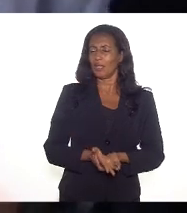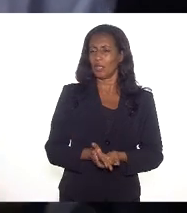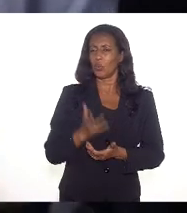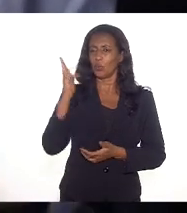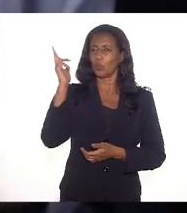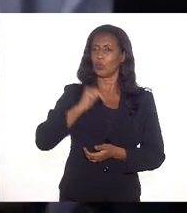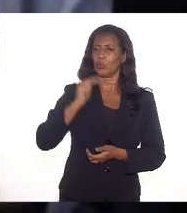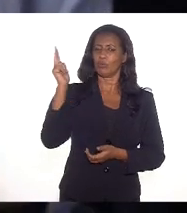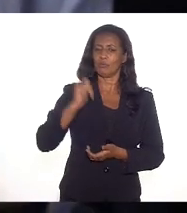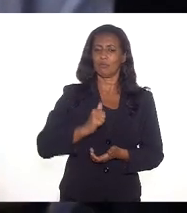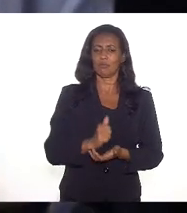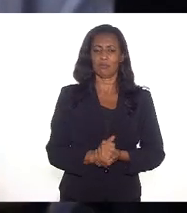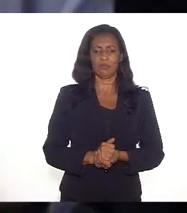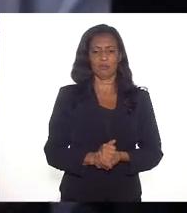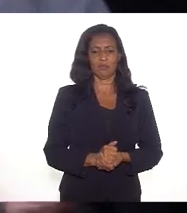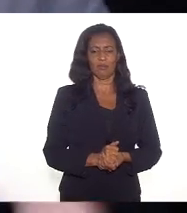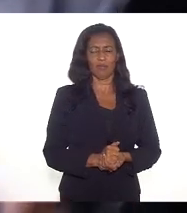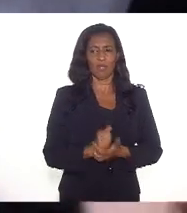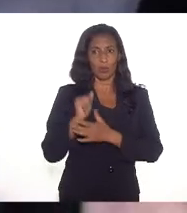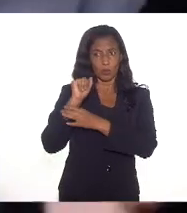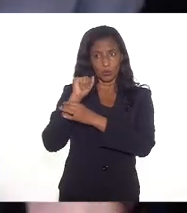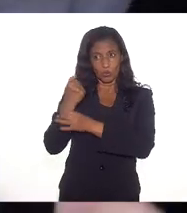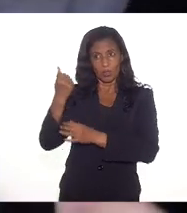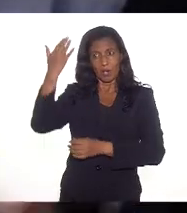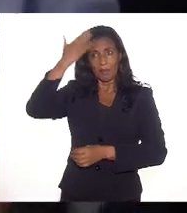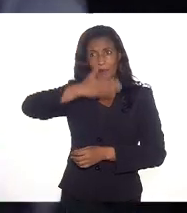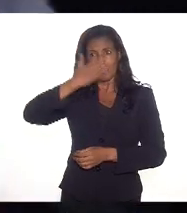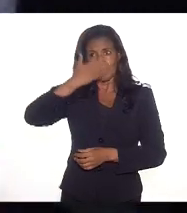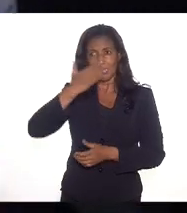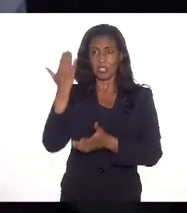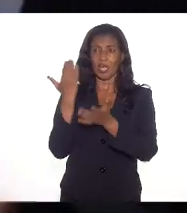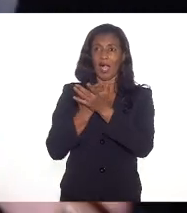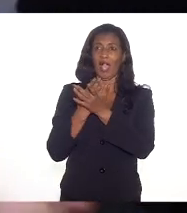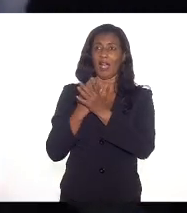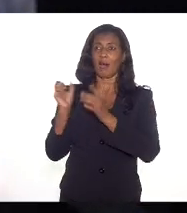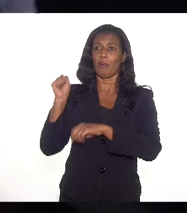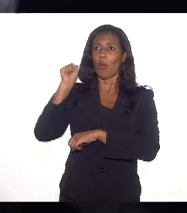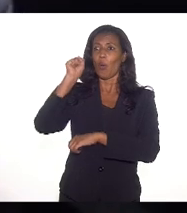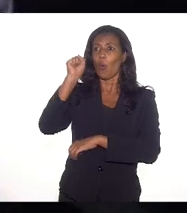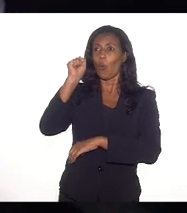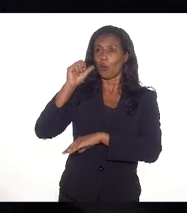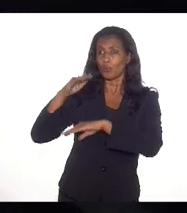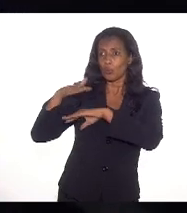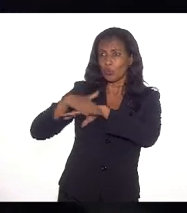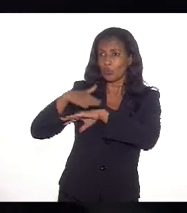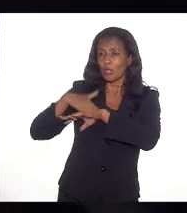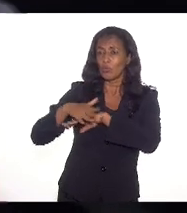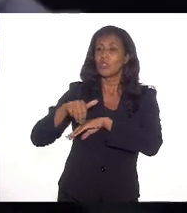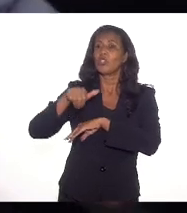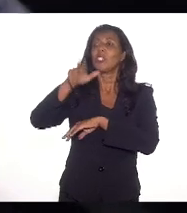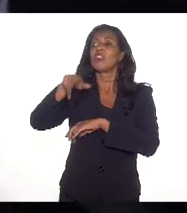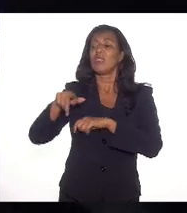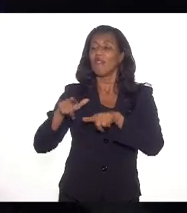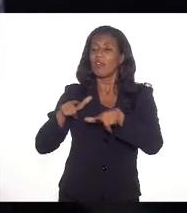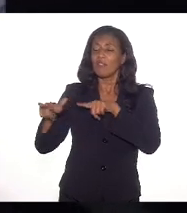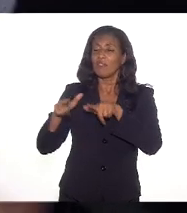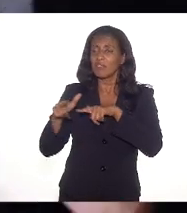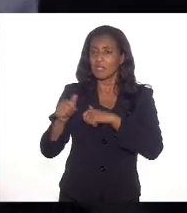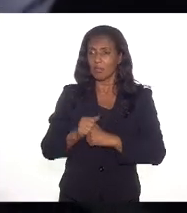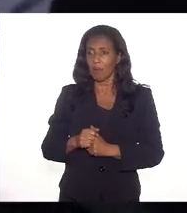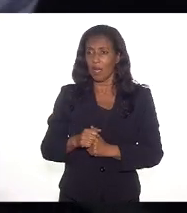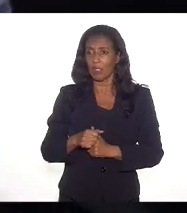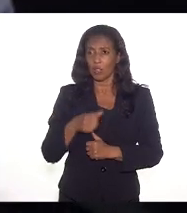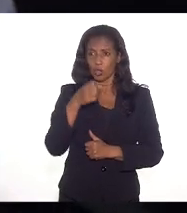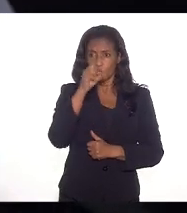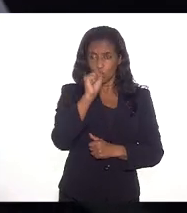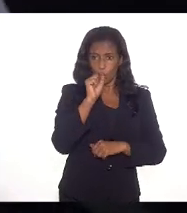nunca. O segurança presente acaba 8 horas da noite. Eu pergunto o seguinte, quem vai fazer esse trabalho de 8 da noite até